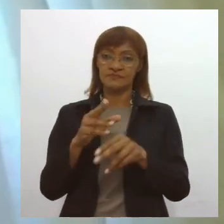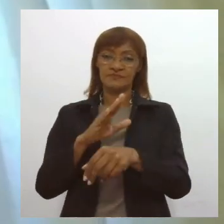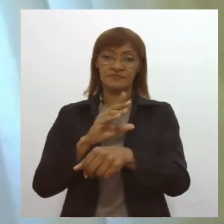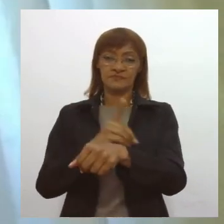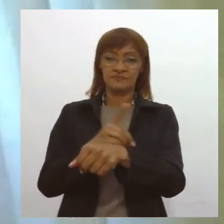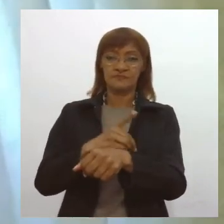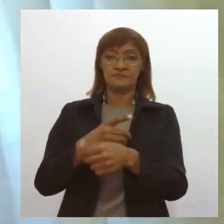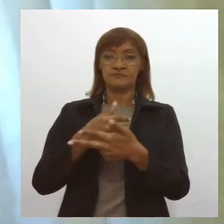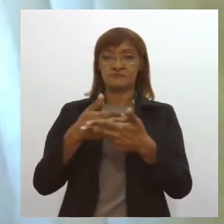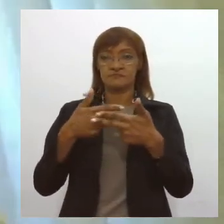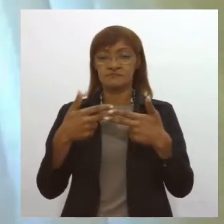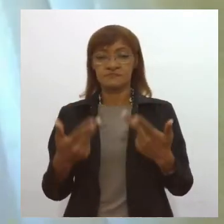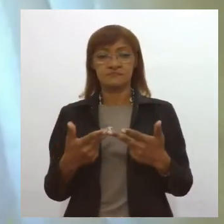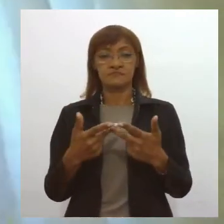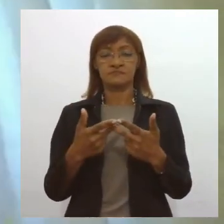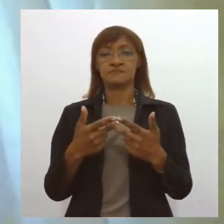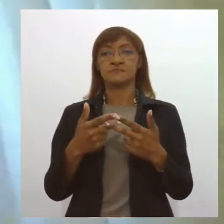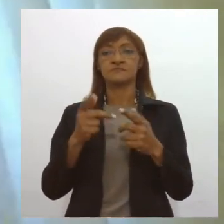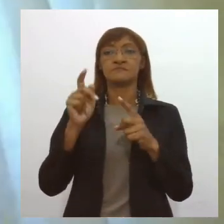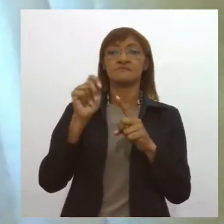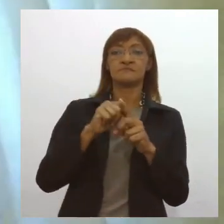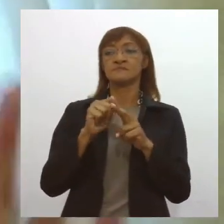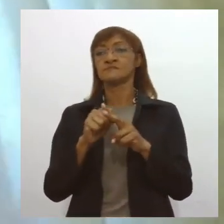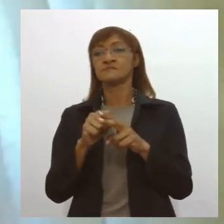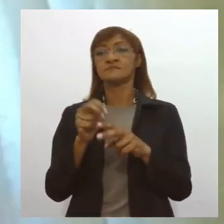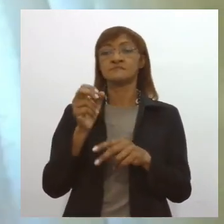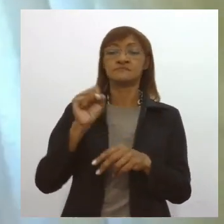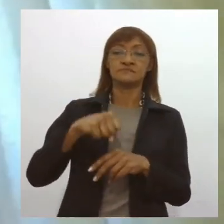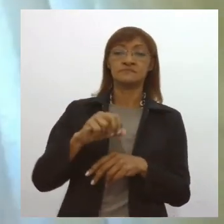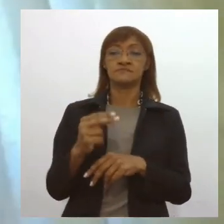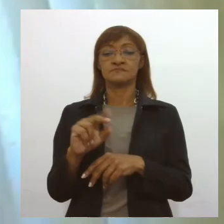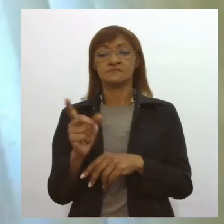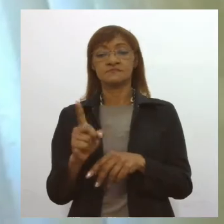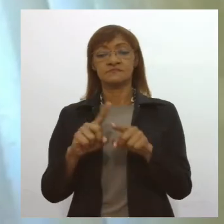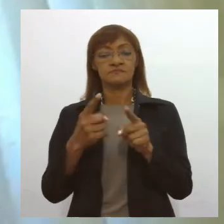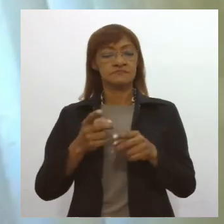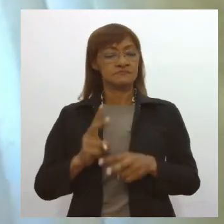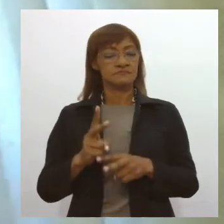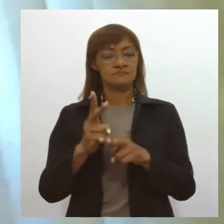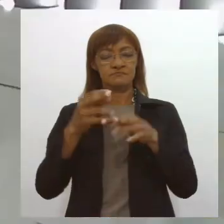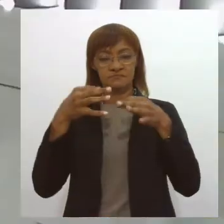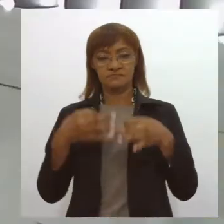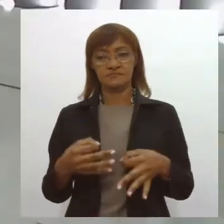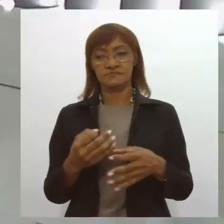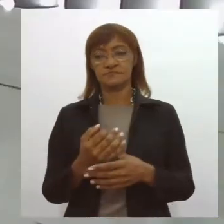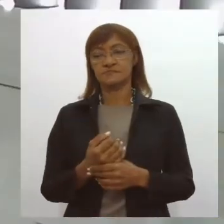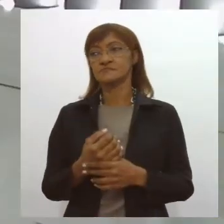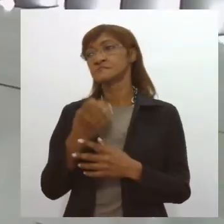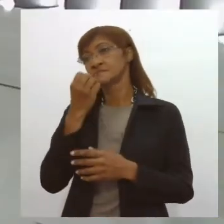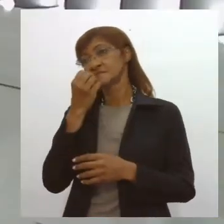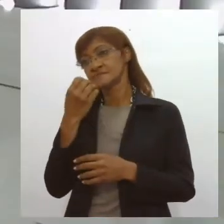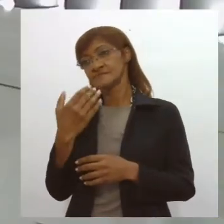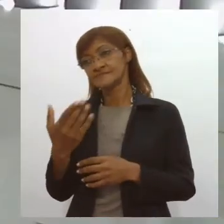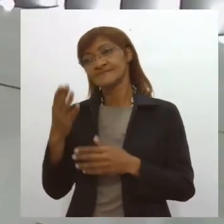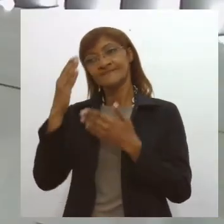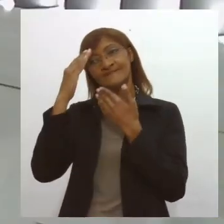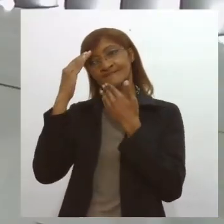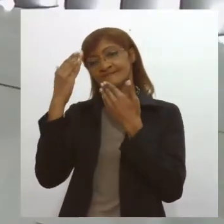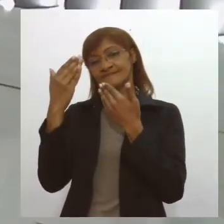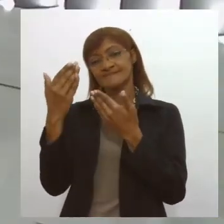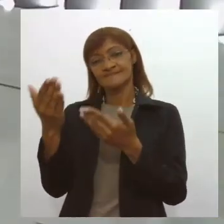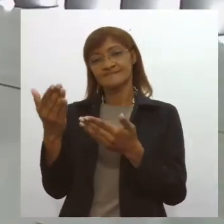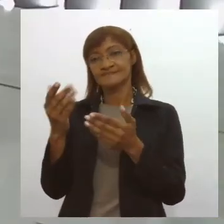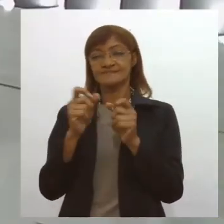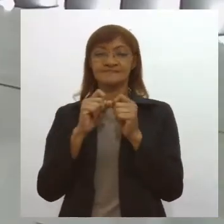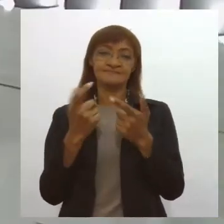consultas, espaçar ou não, né, mas a gente mantém o pré-natal regular. Muito bem, doutora Alessandra, a gente agradece. É lógico que eu queria